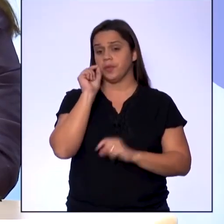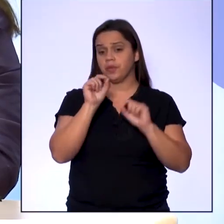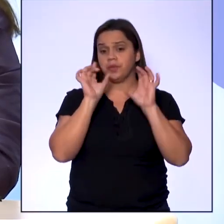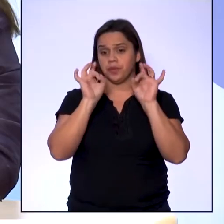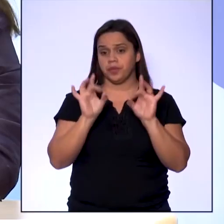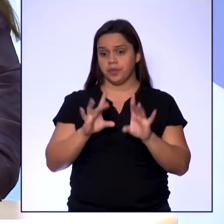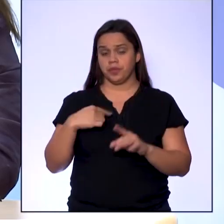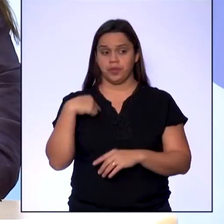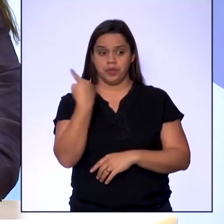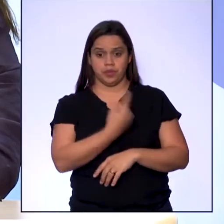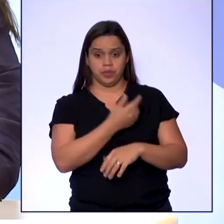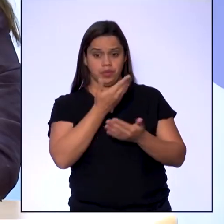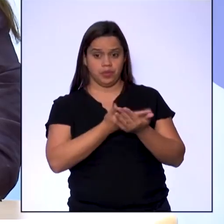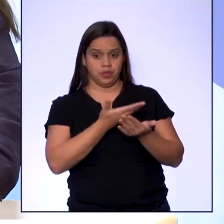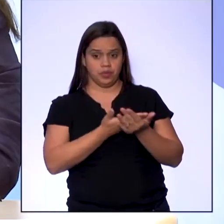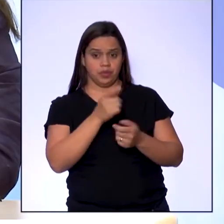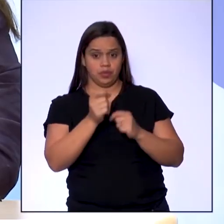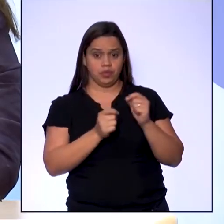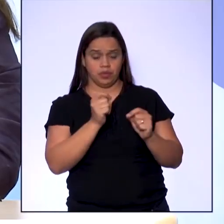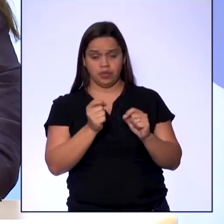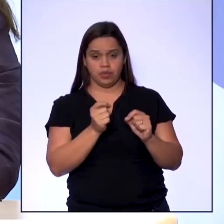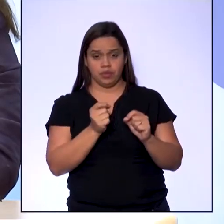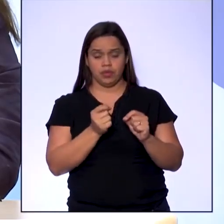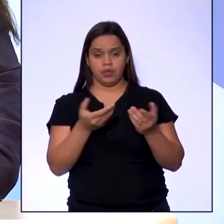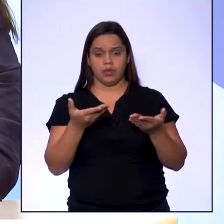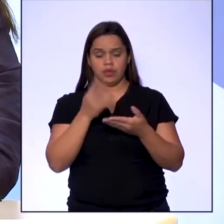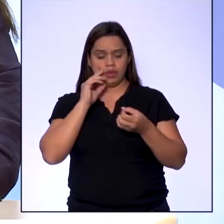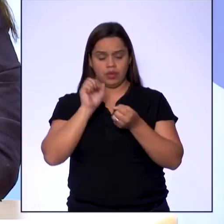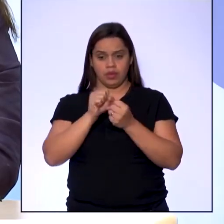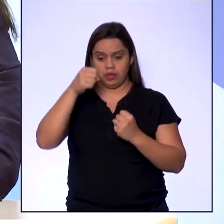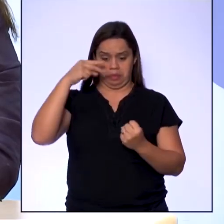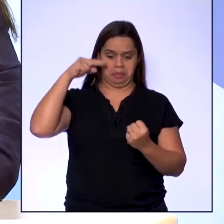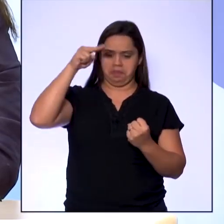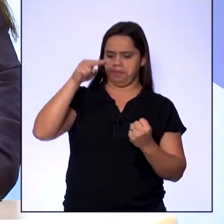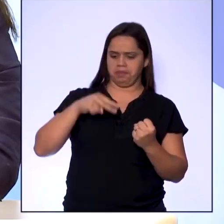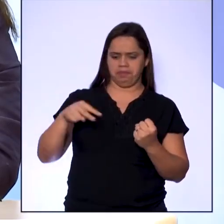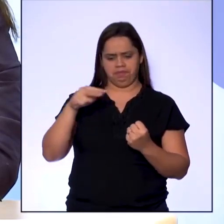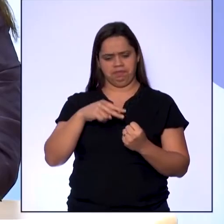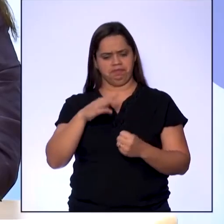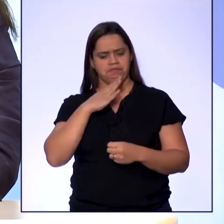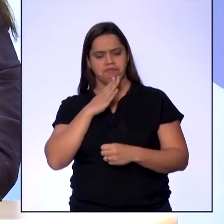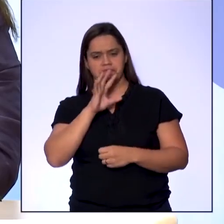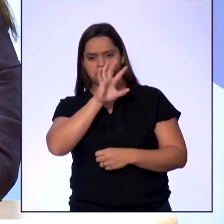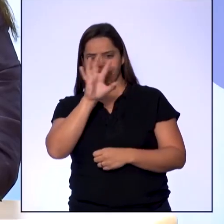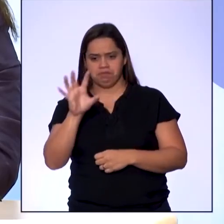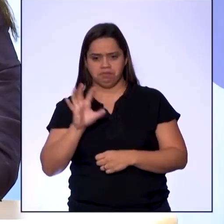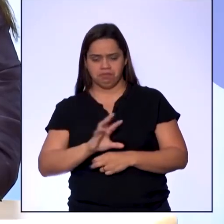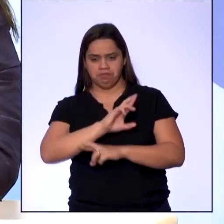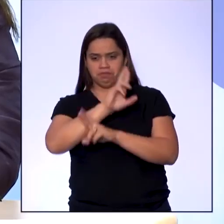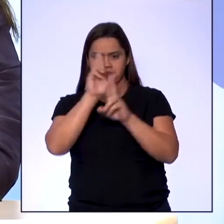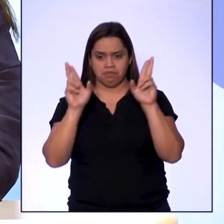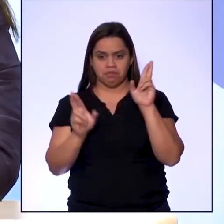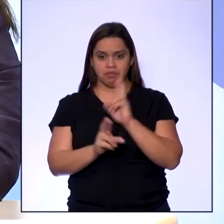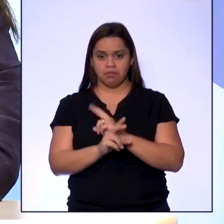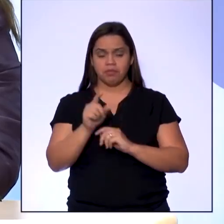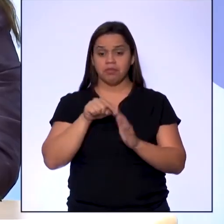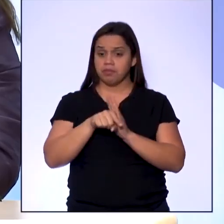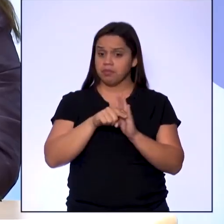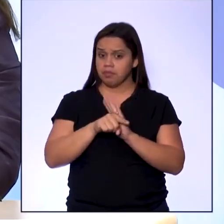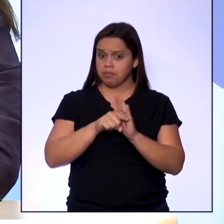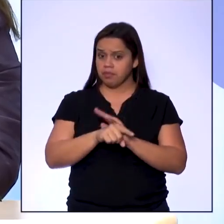gente procura estudar muito a Europa, outros continentes, outras histórias, e pouco conhecemos